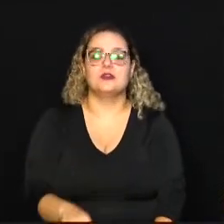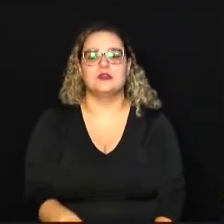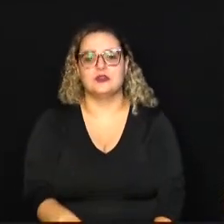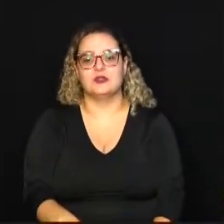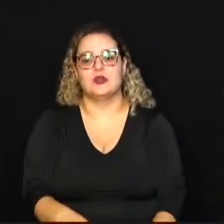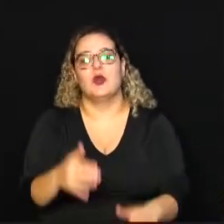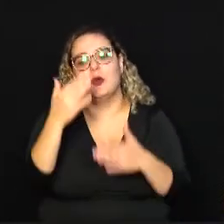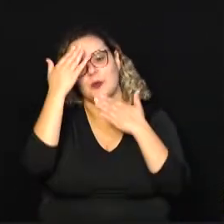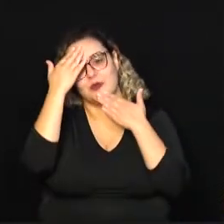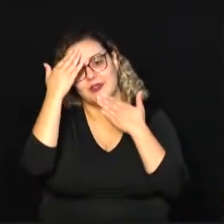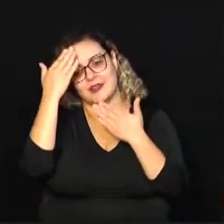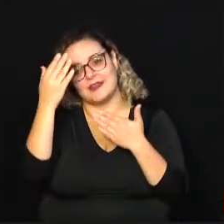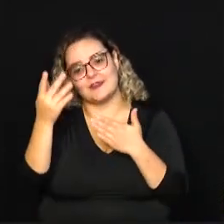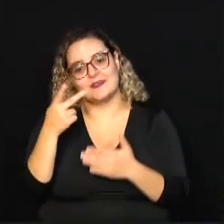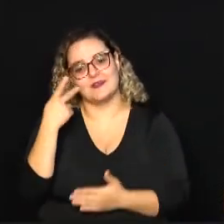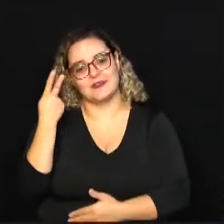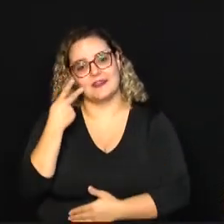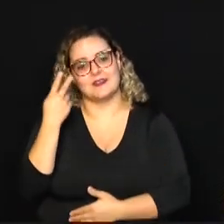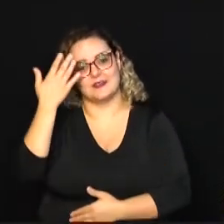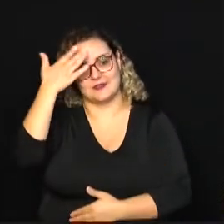Obrigada, vereador.